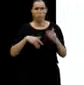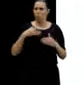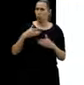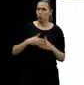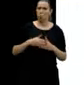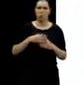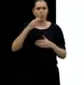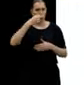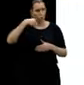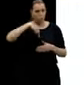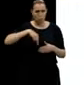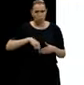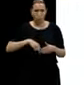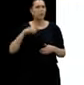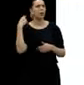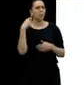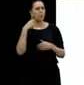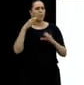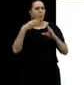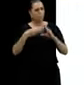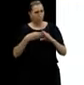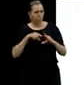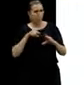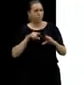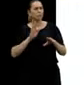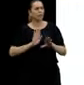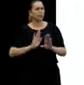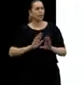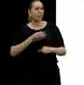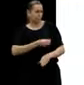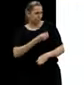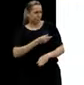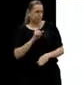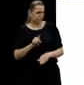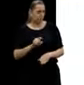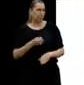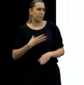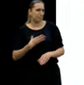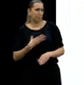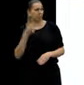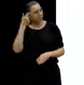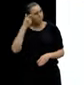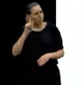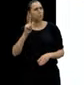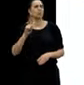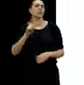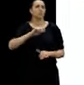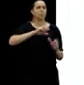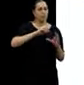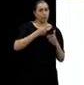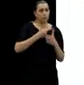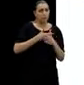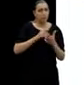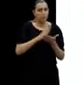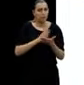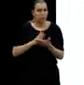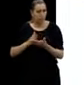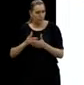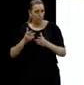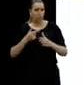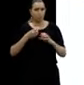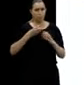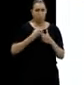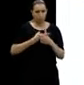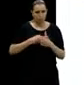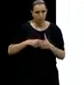os nutrientes necessários para essa célula ficar viva, para ela ficar bem e conseguir se dividir. Então, ela vai ter